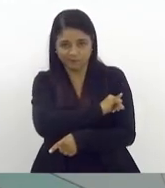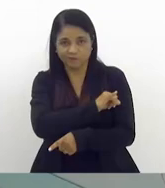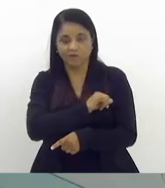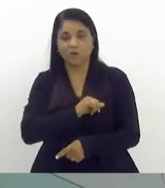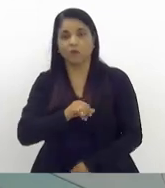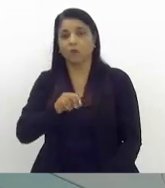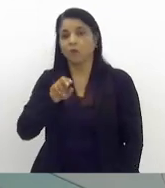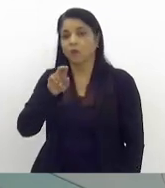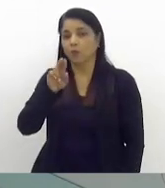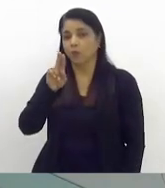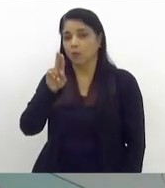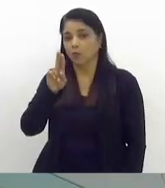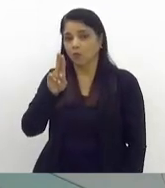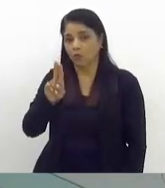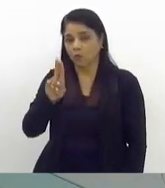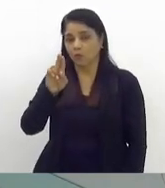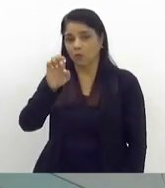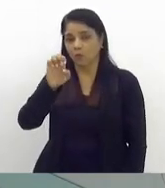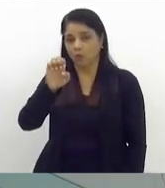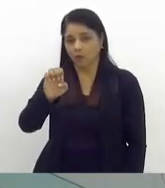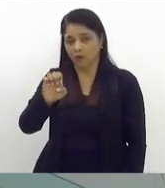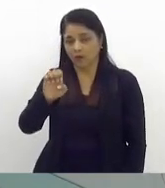UEG, eu estou falando